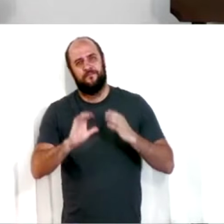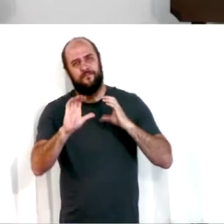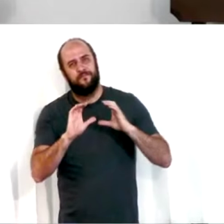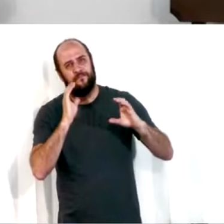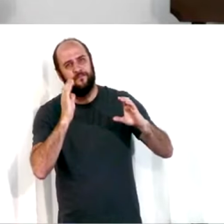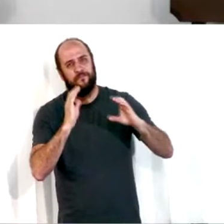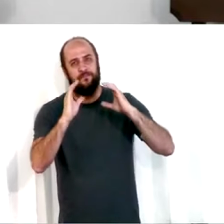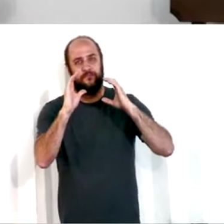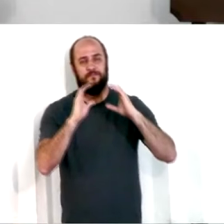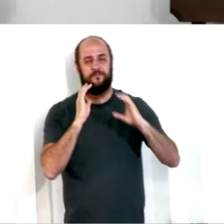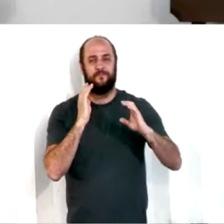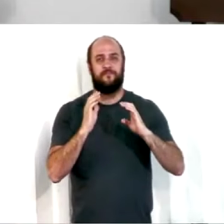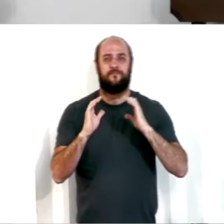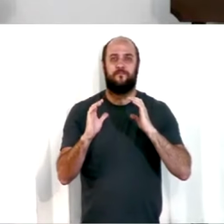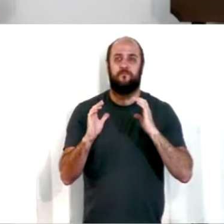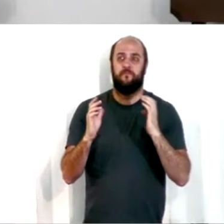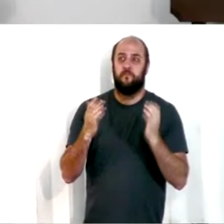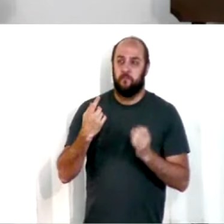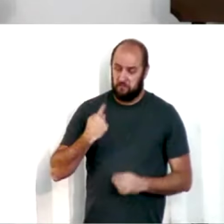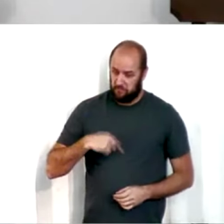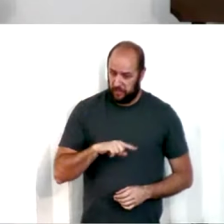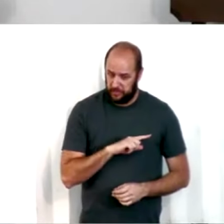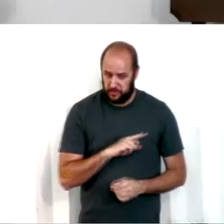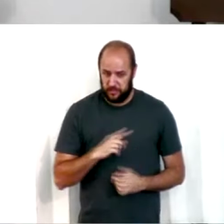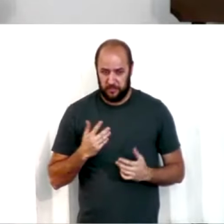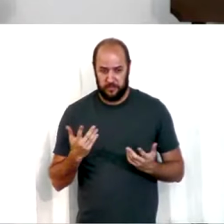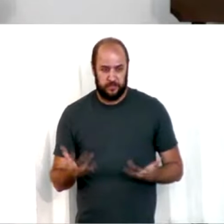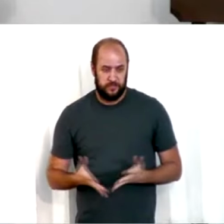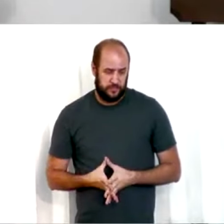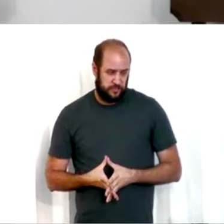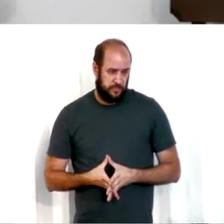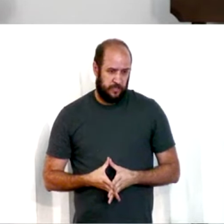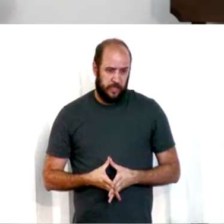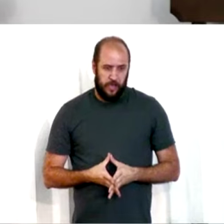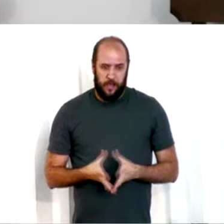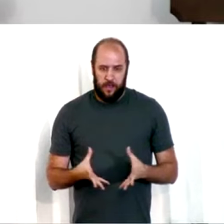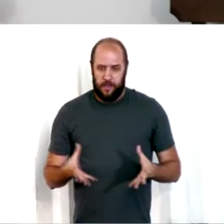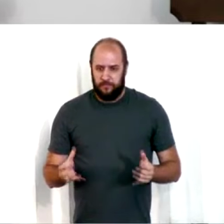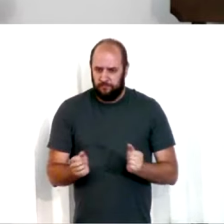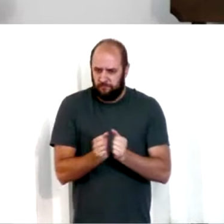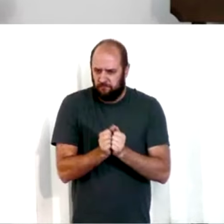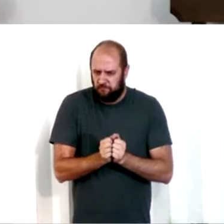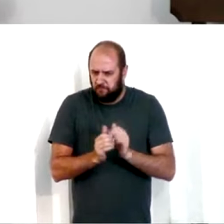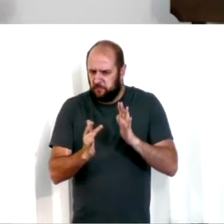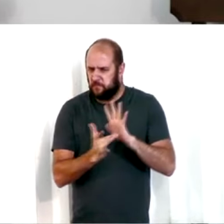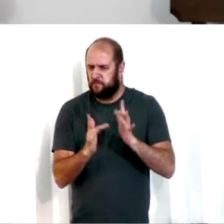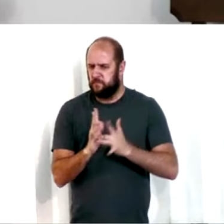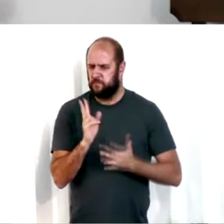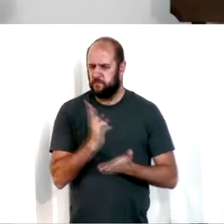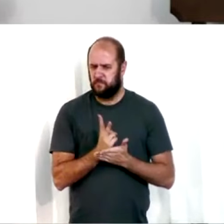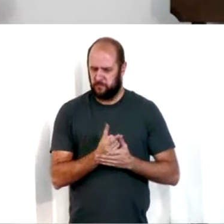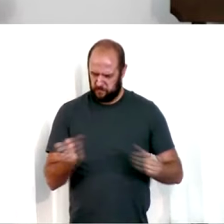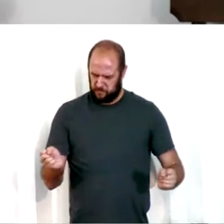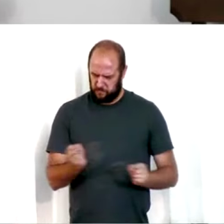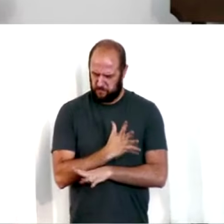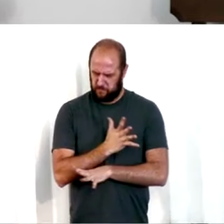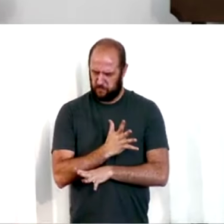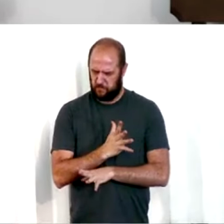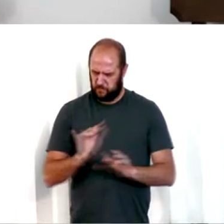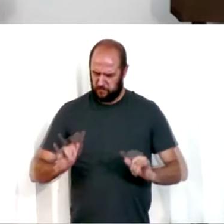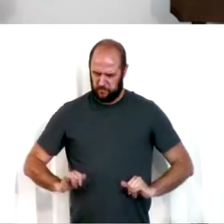cantar que estamos, por Cristo, sempre prontos a sofrer e